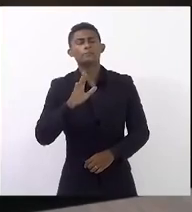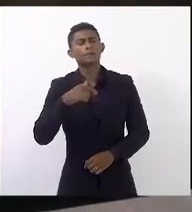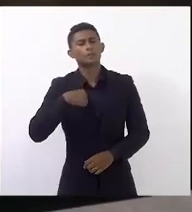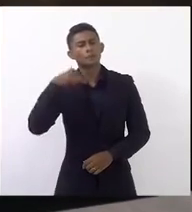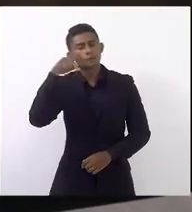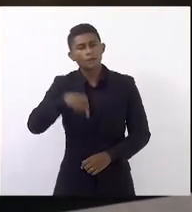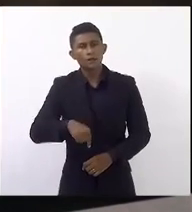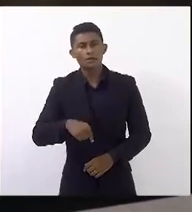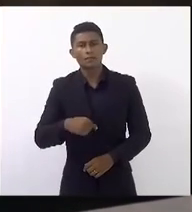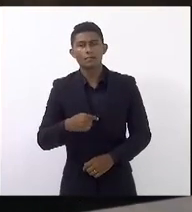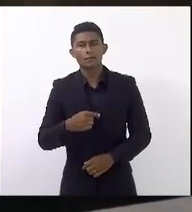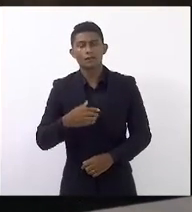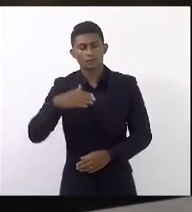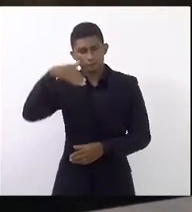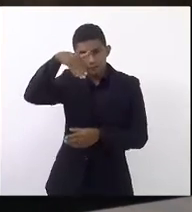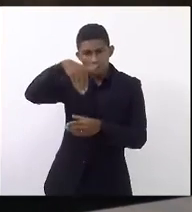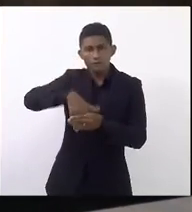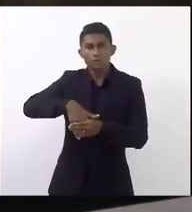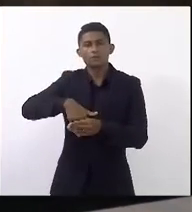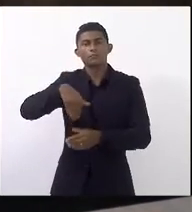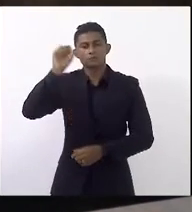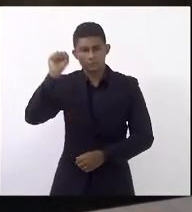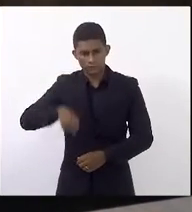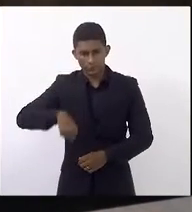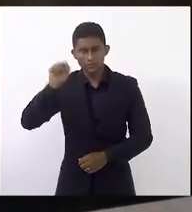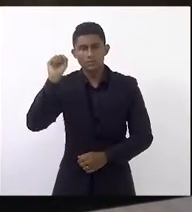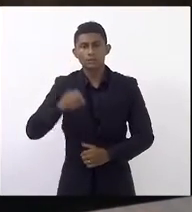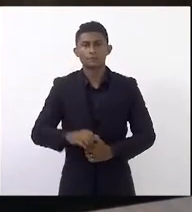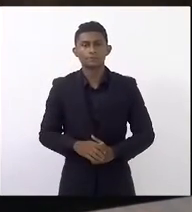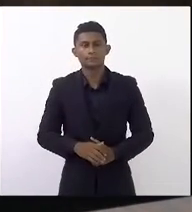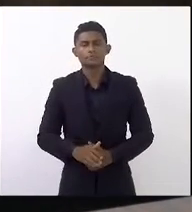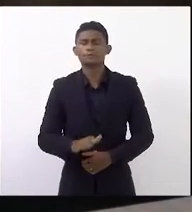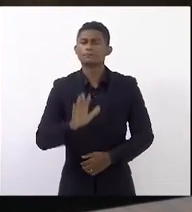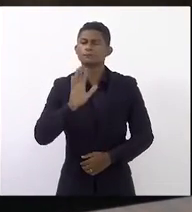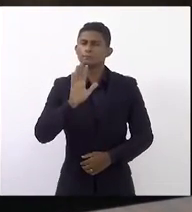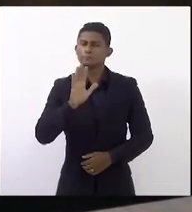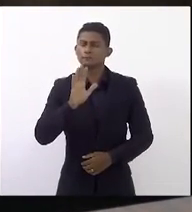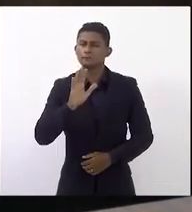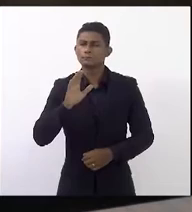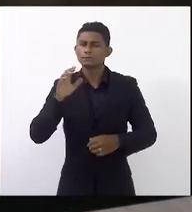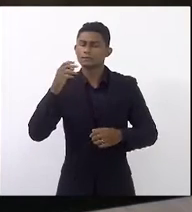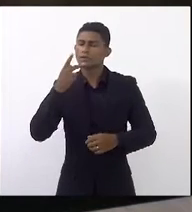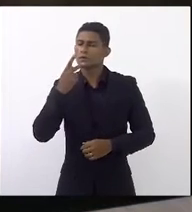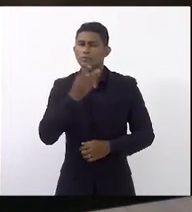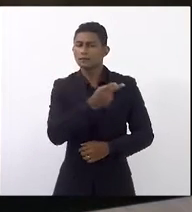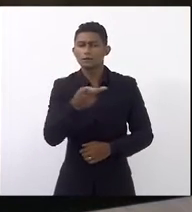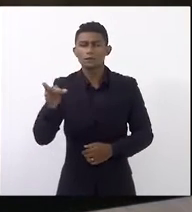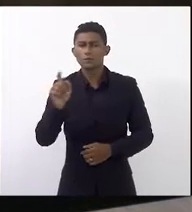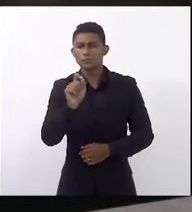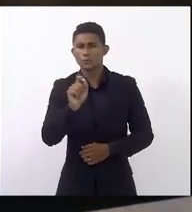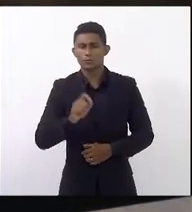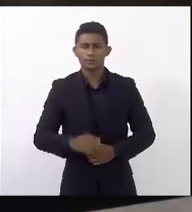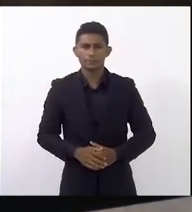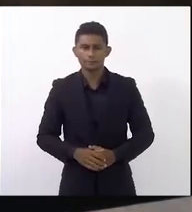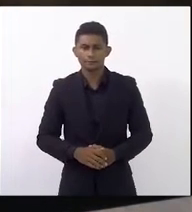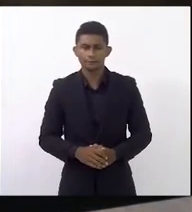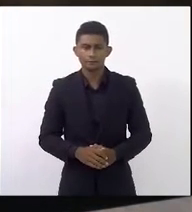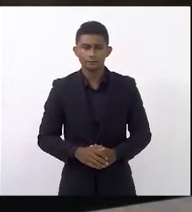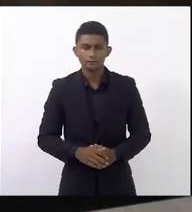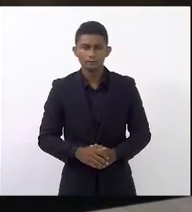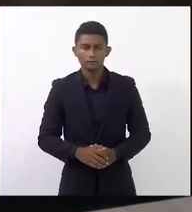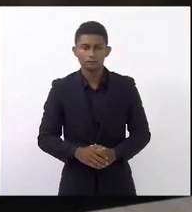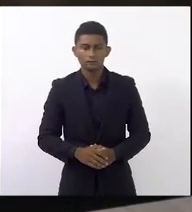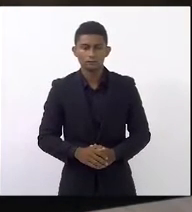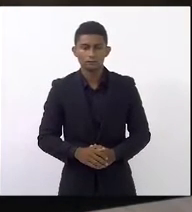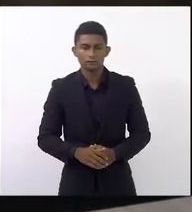declaro meu voto vai ser sim, mas eu faço aqui uma pequena observação. Eu não